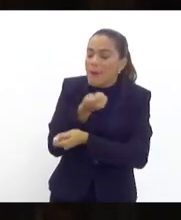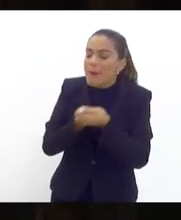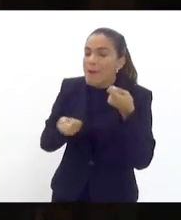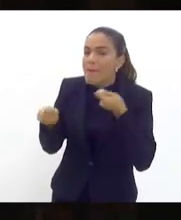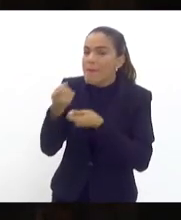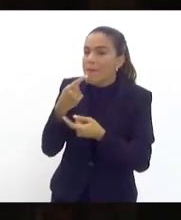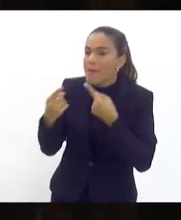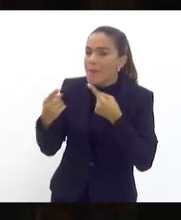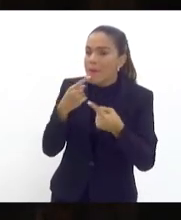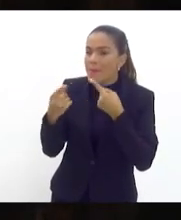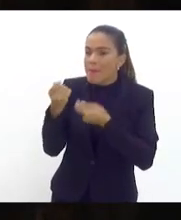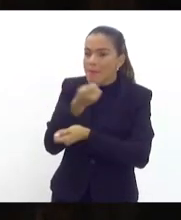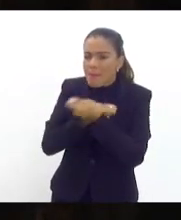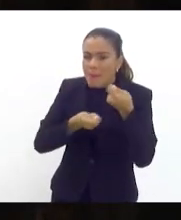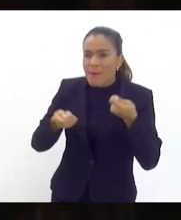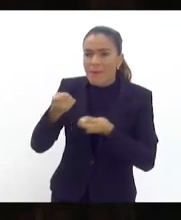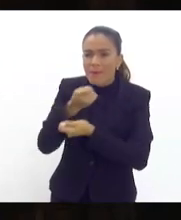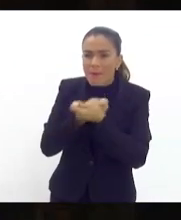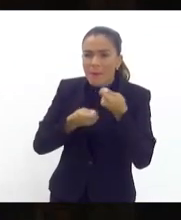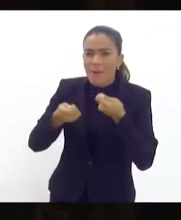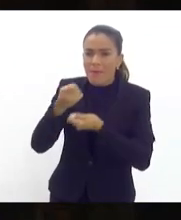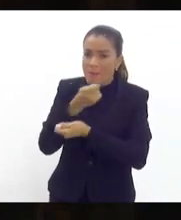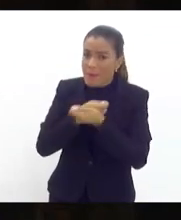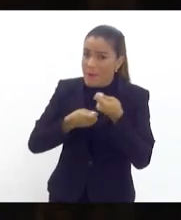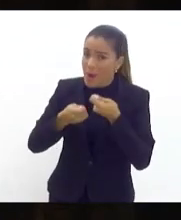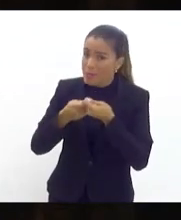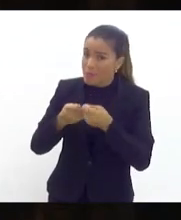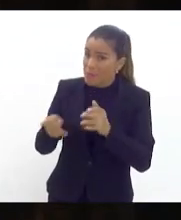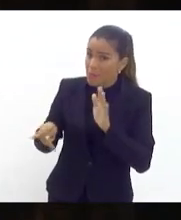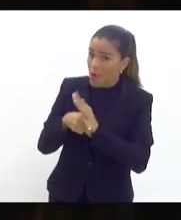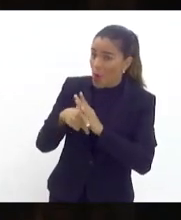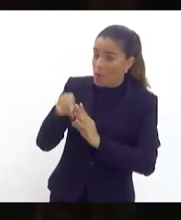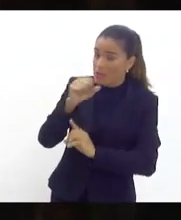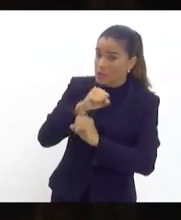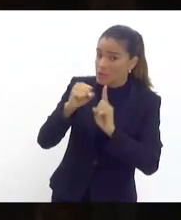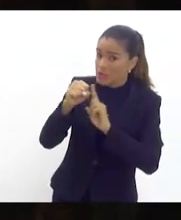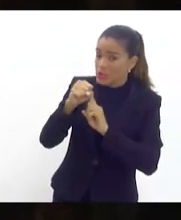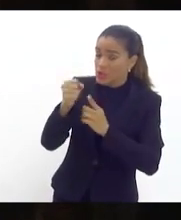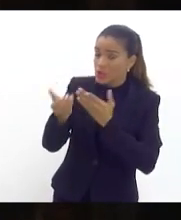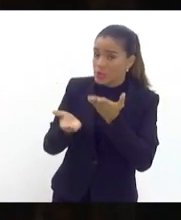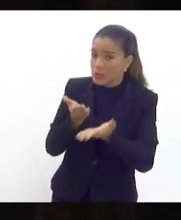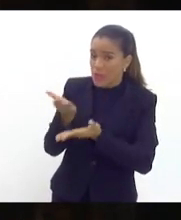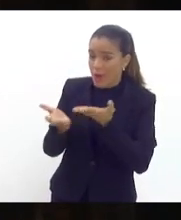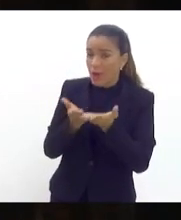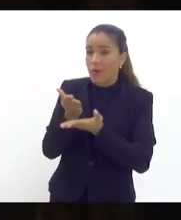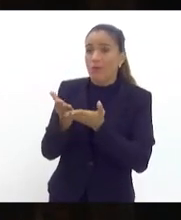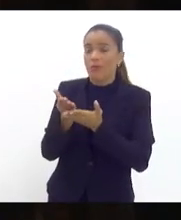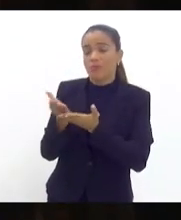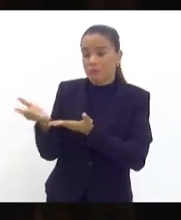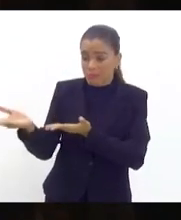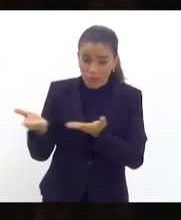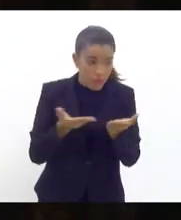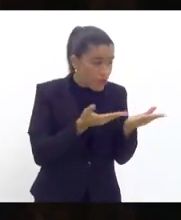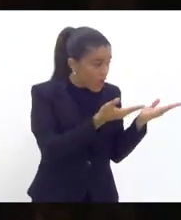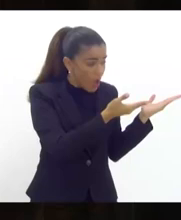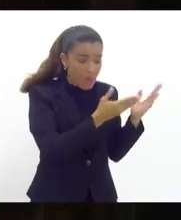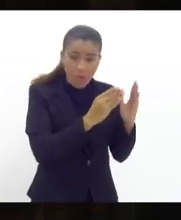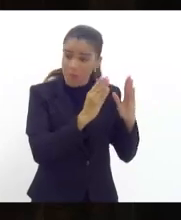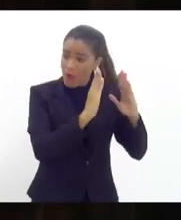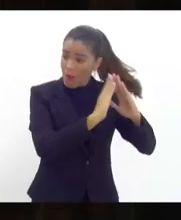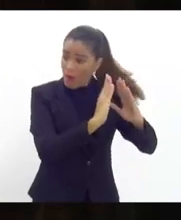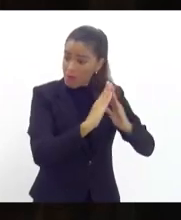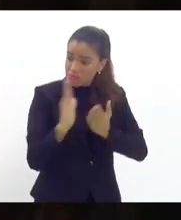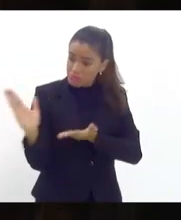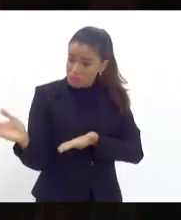pelos os integrantes da assistente social aí para um abrigamento